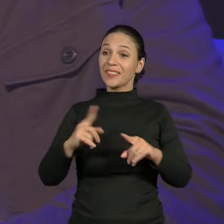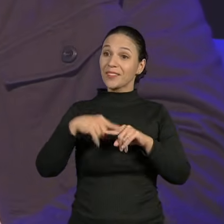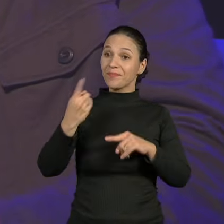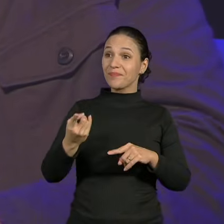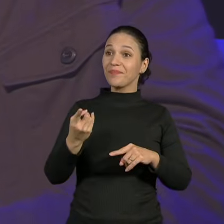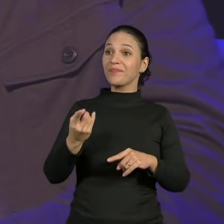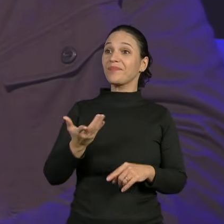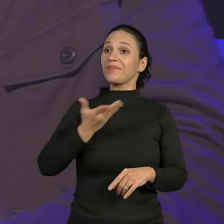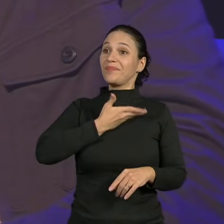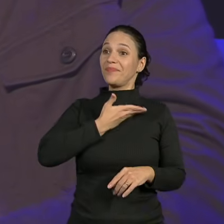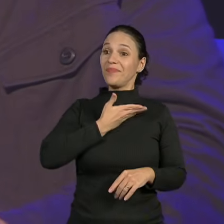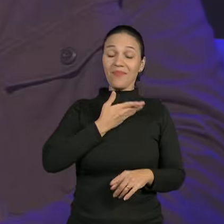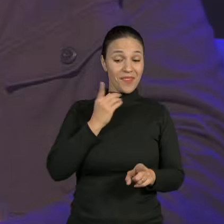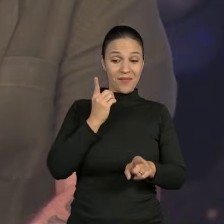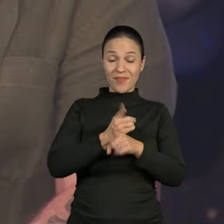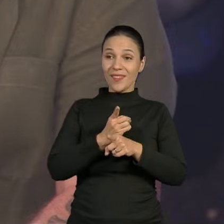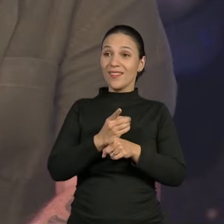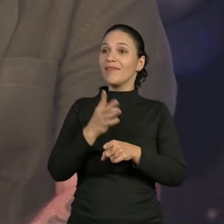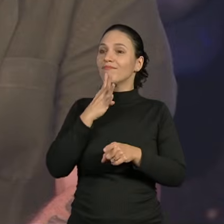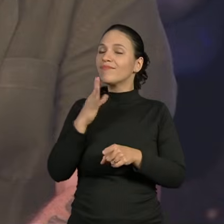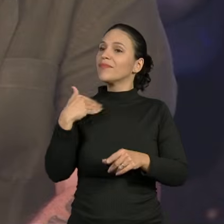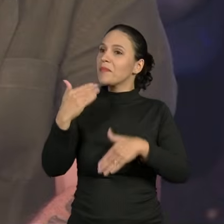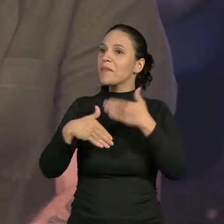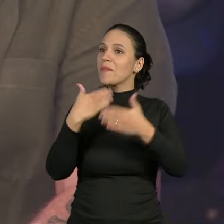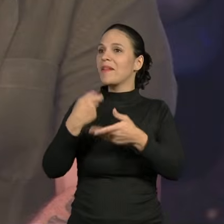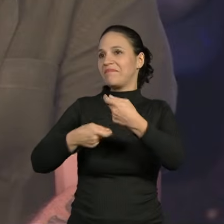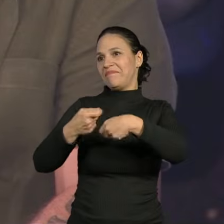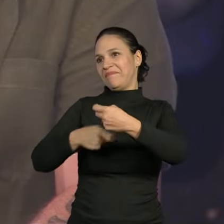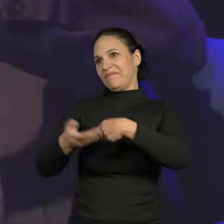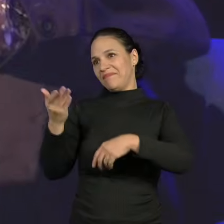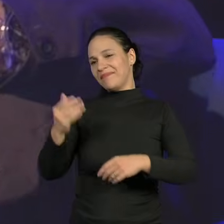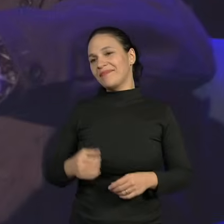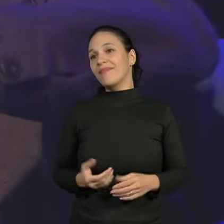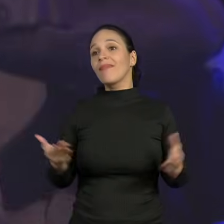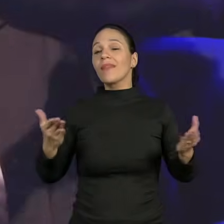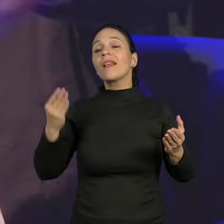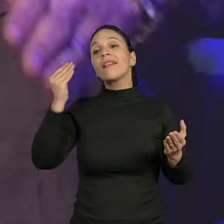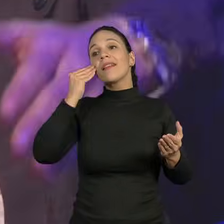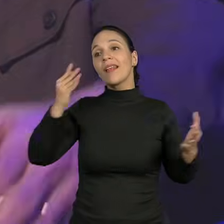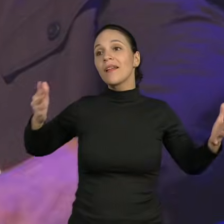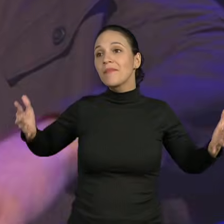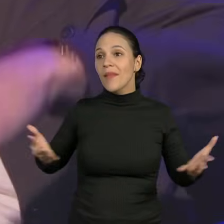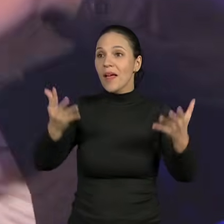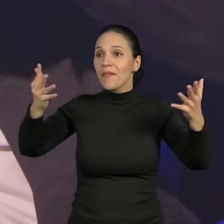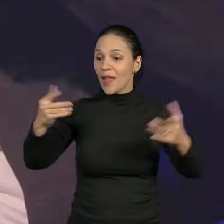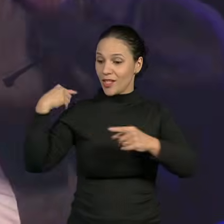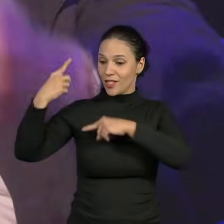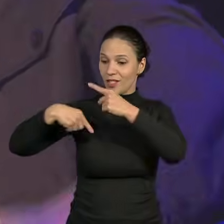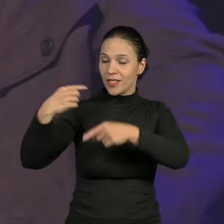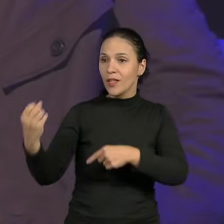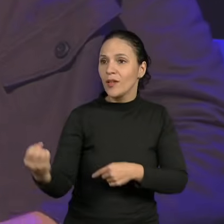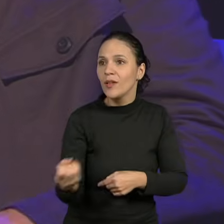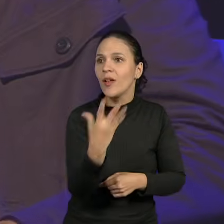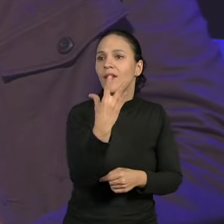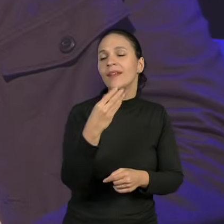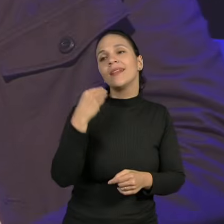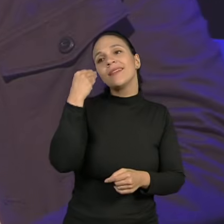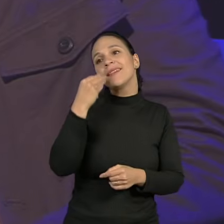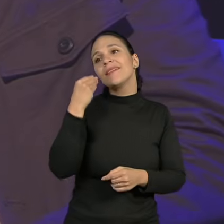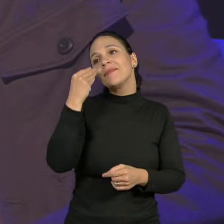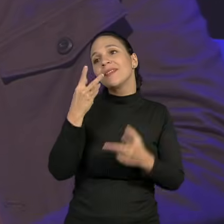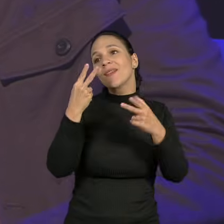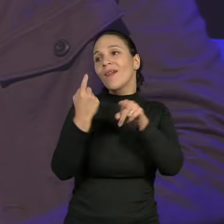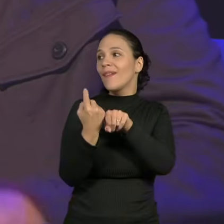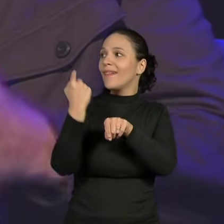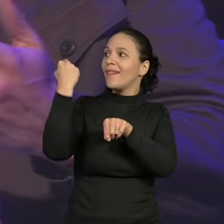conheceu, juntos aí no trabalho, e começamos essa empreitada aí. Agora tentando também fazer com que essa nova geração possa também ter, né,